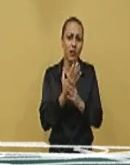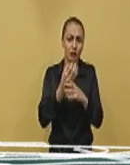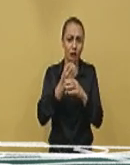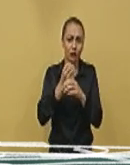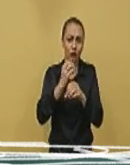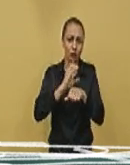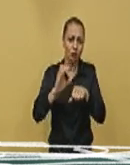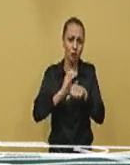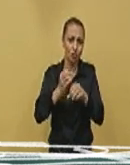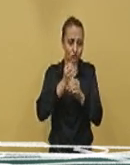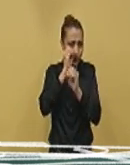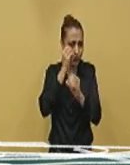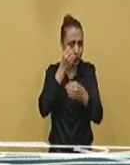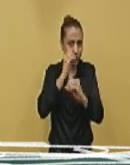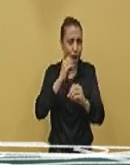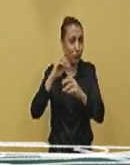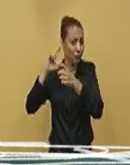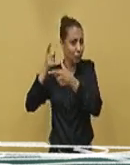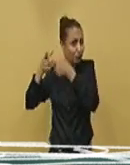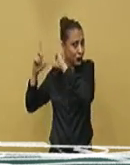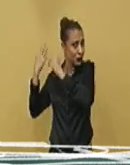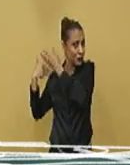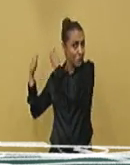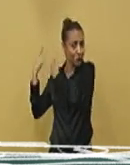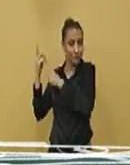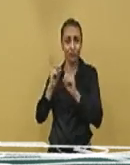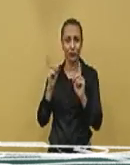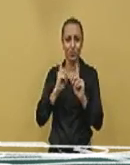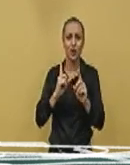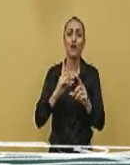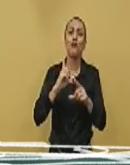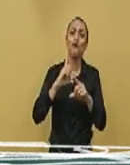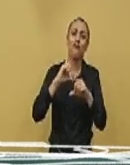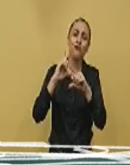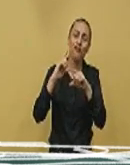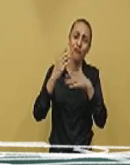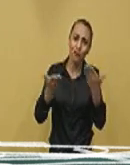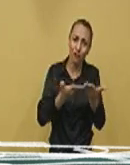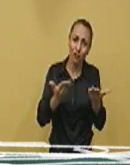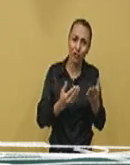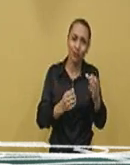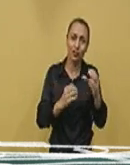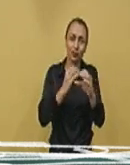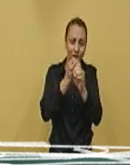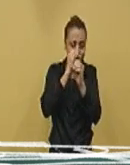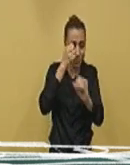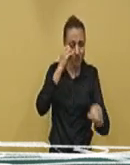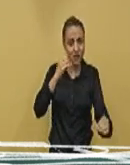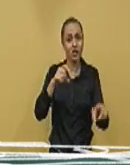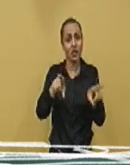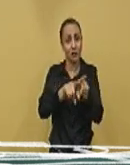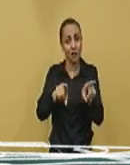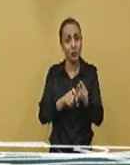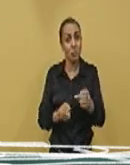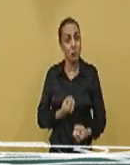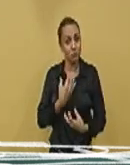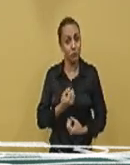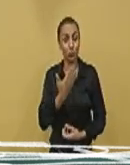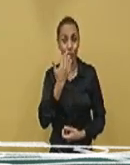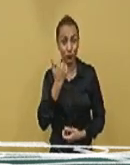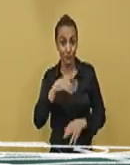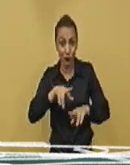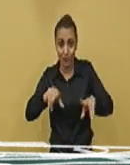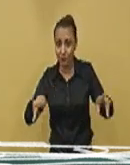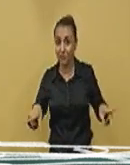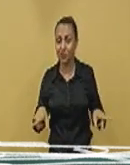criados cursos de engenharia tradicionais, foram criados engenharia de energia, produção e alimentos, mostrando para nós que temos